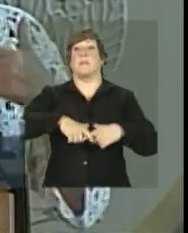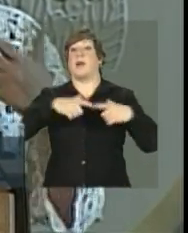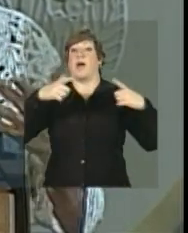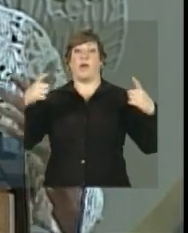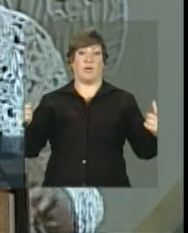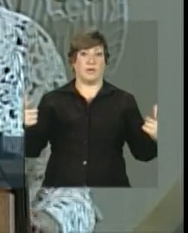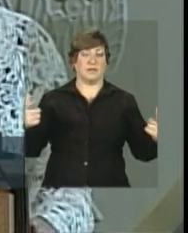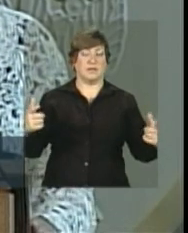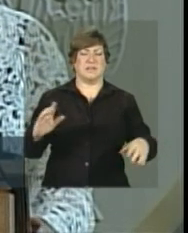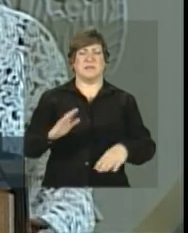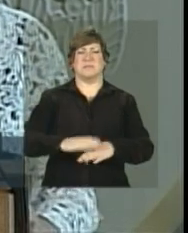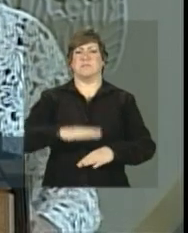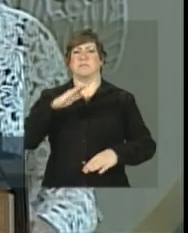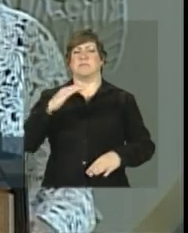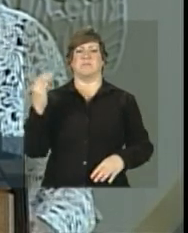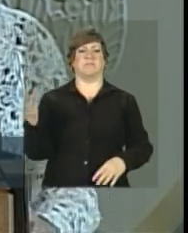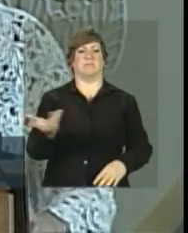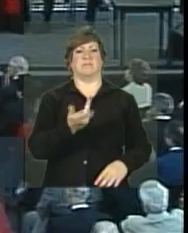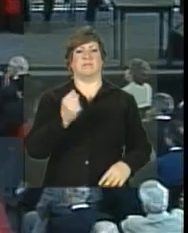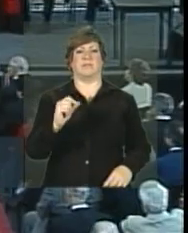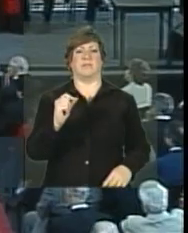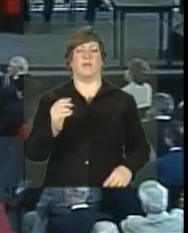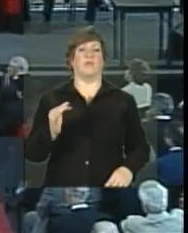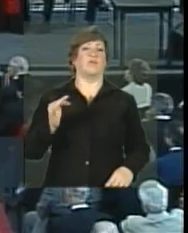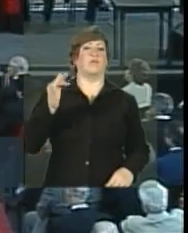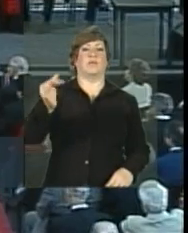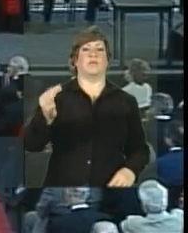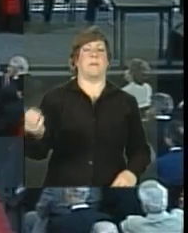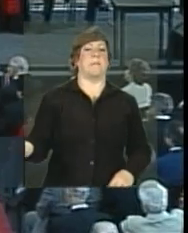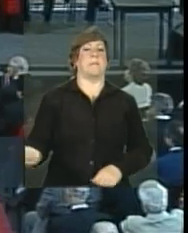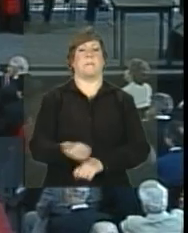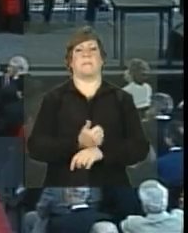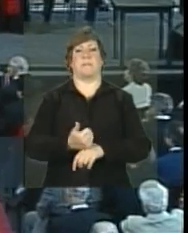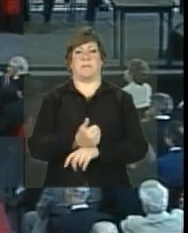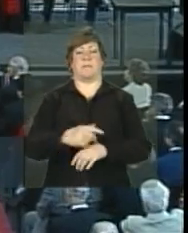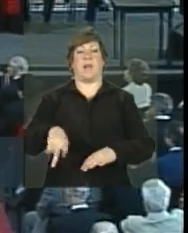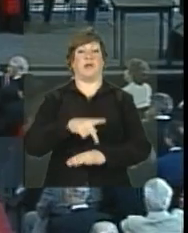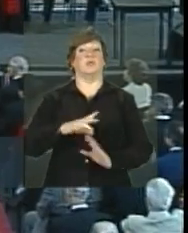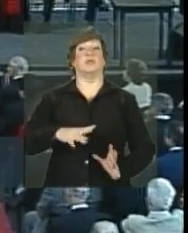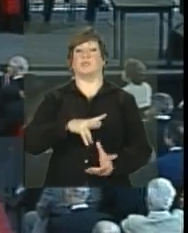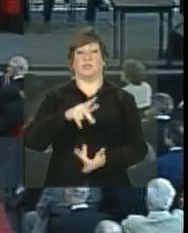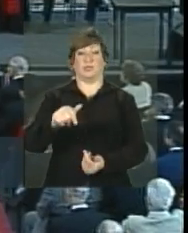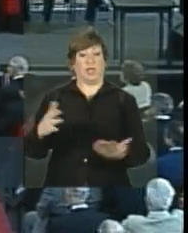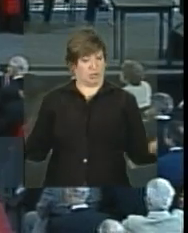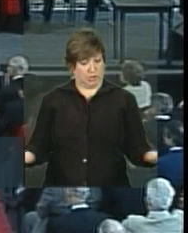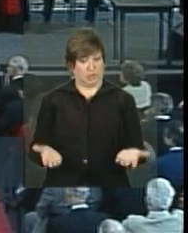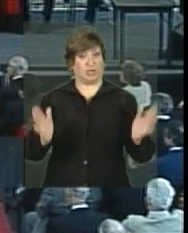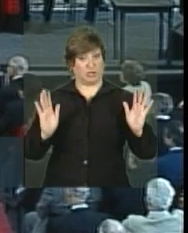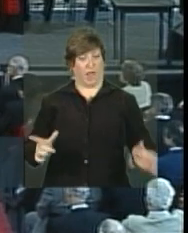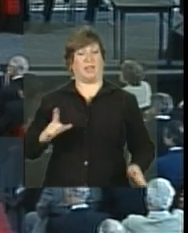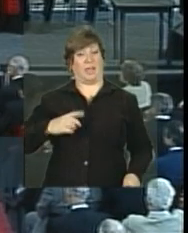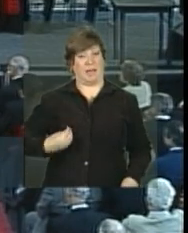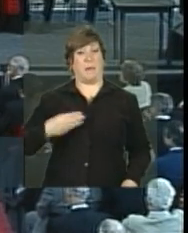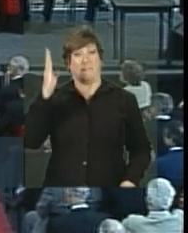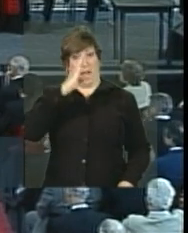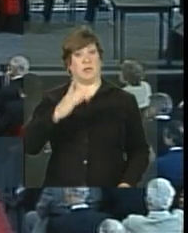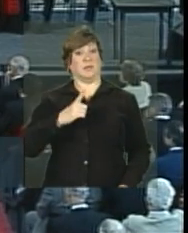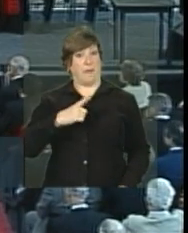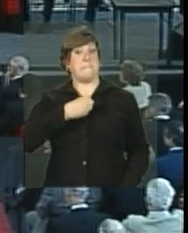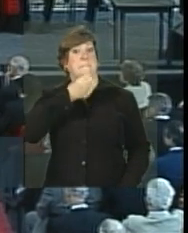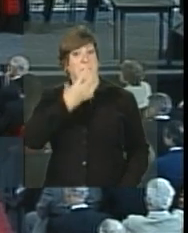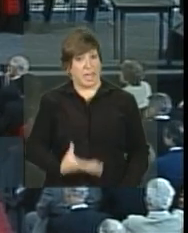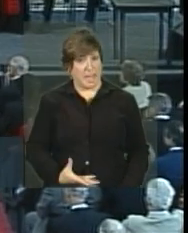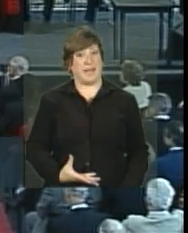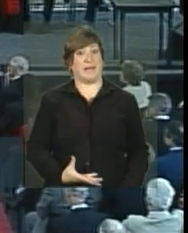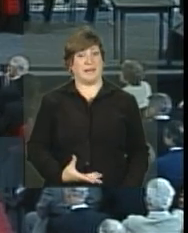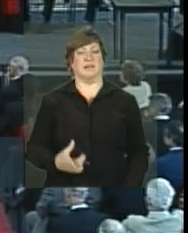mais predestinados países do mundo. Temos, já no presente, muitas realizações e, sobretudo, estamos